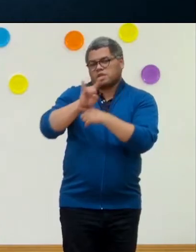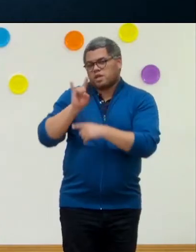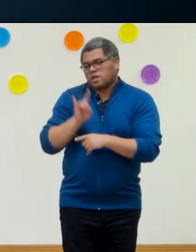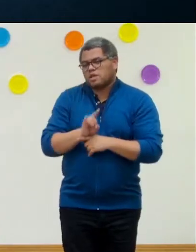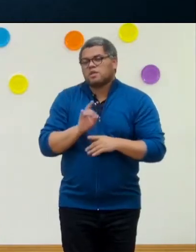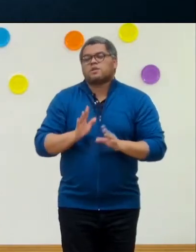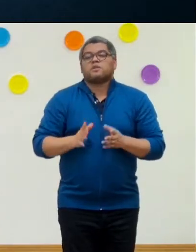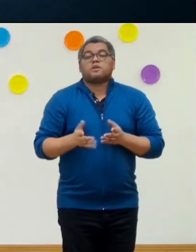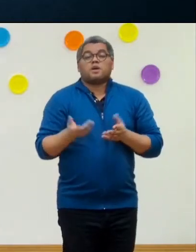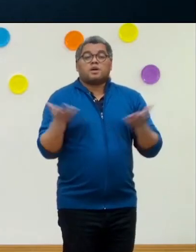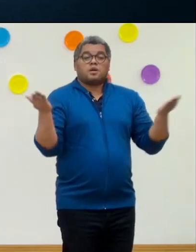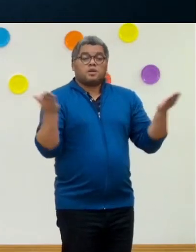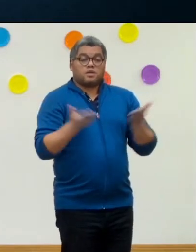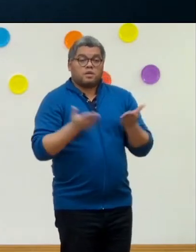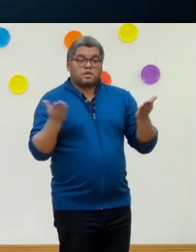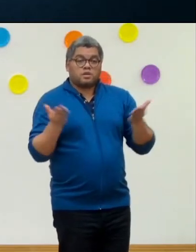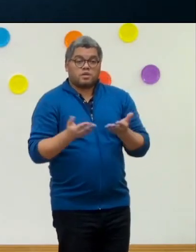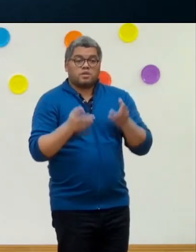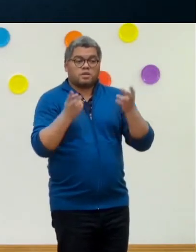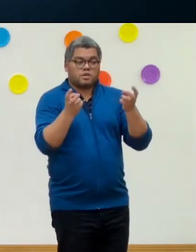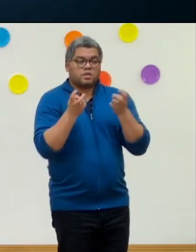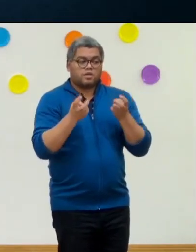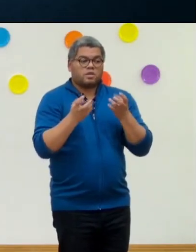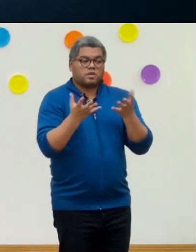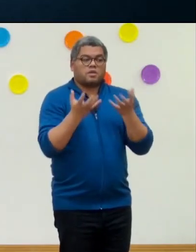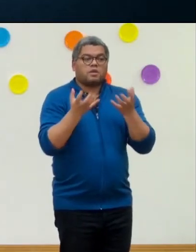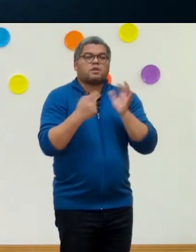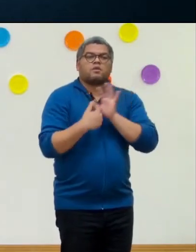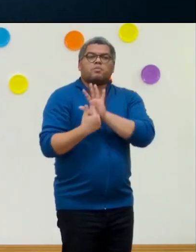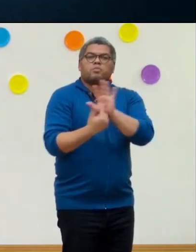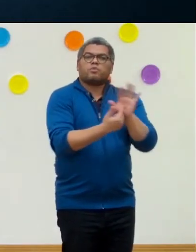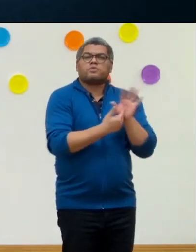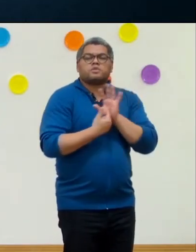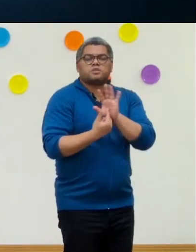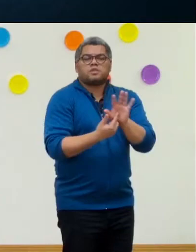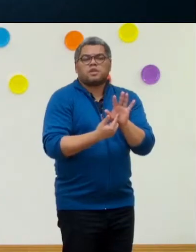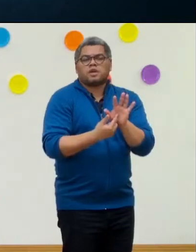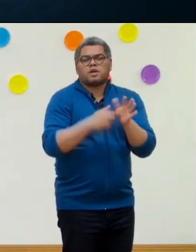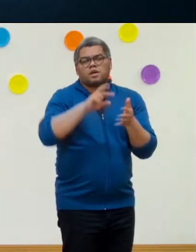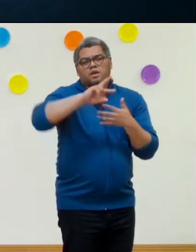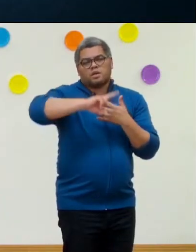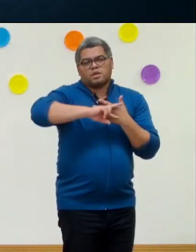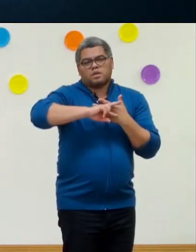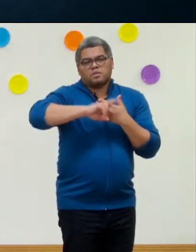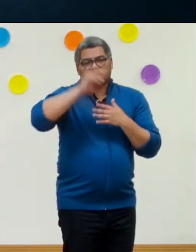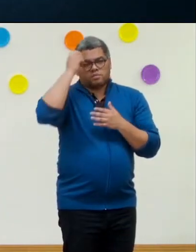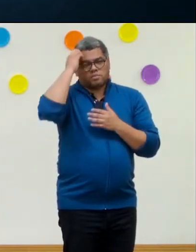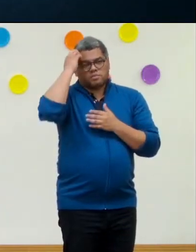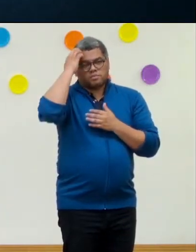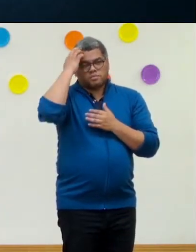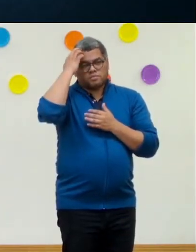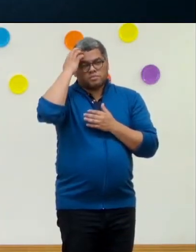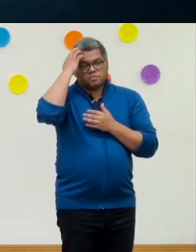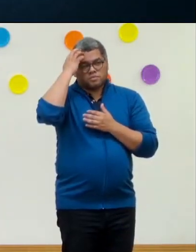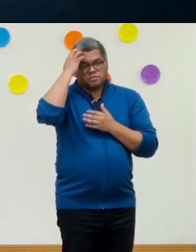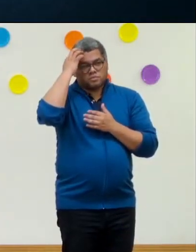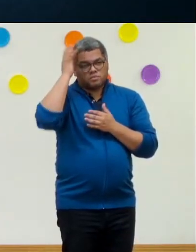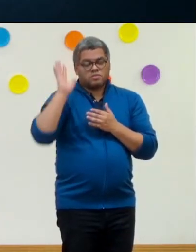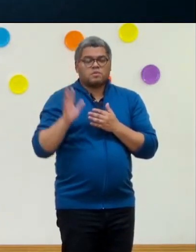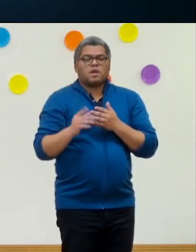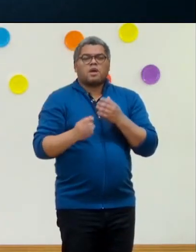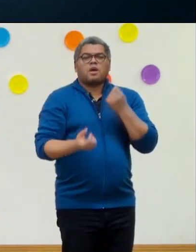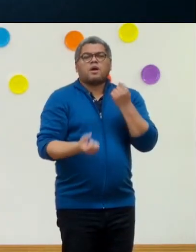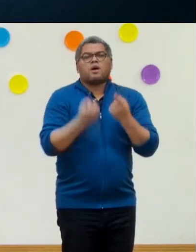quero dar agora algumas evidências dessa normalização. Antes. Isso,